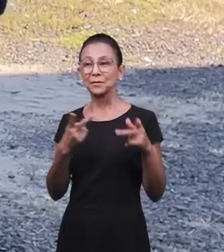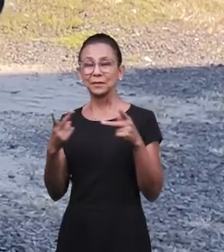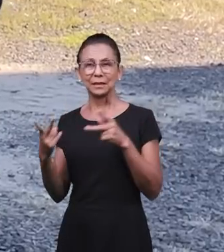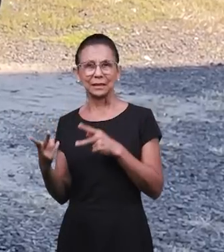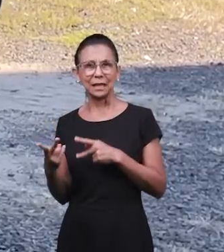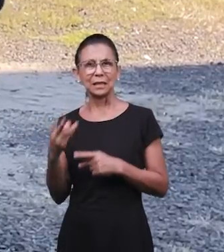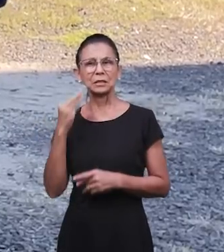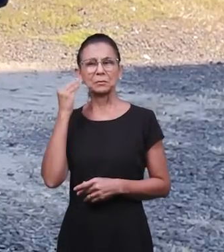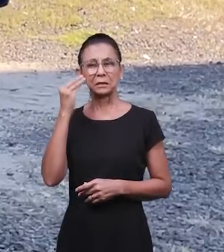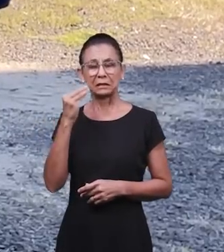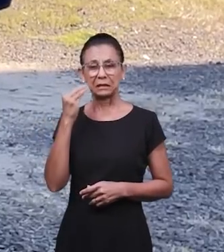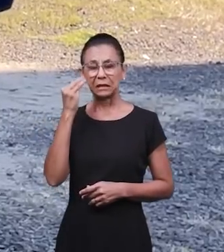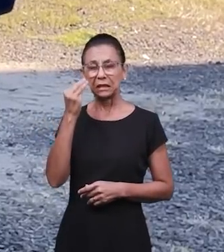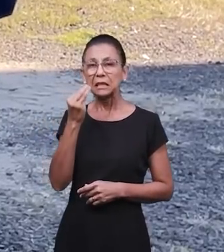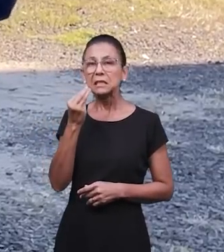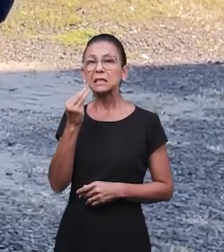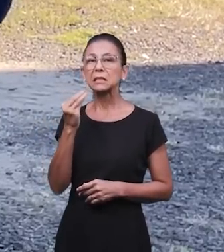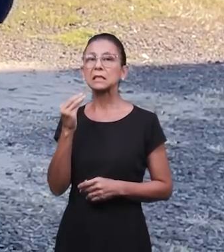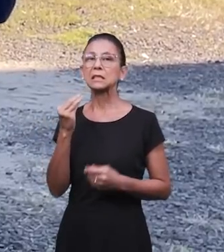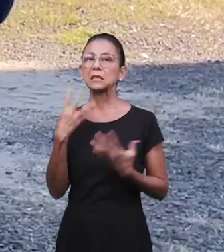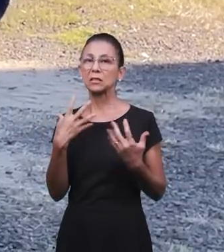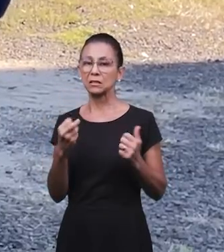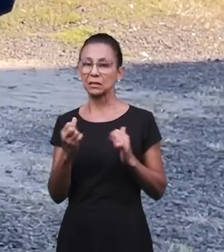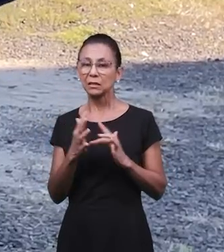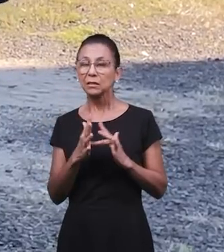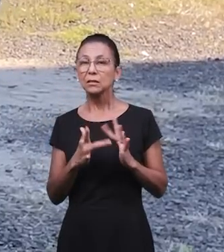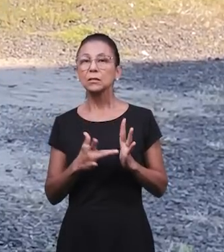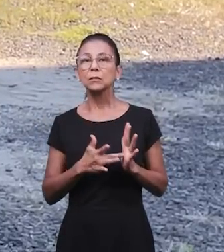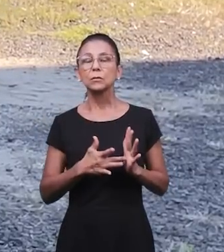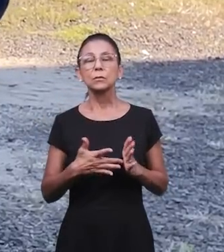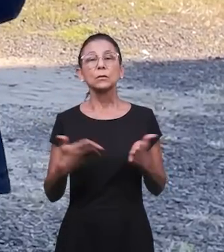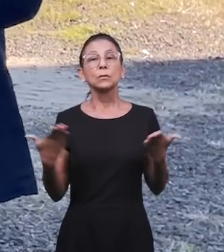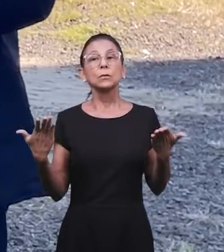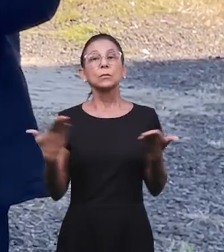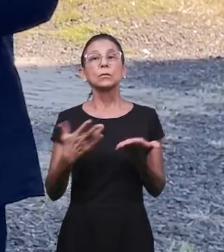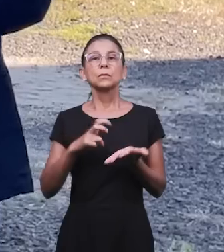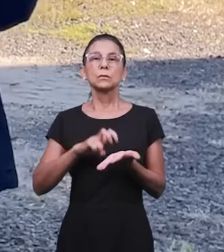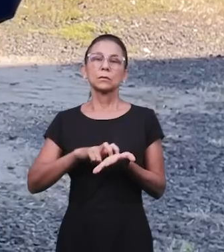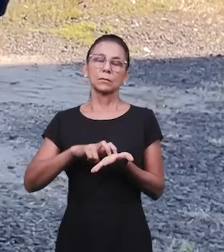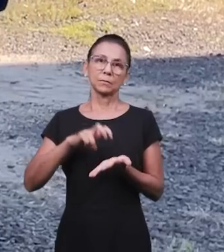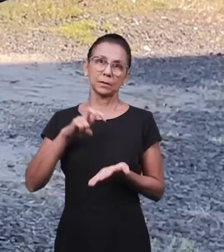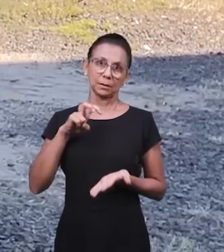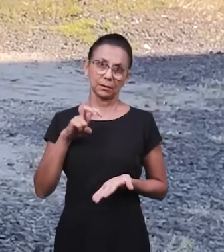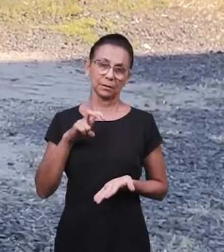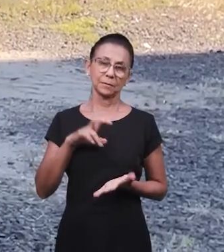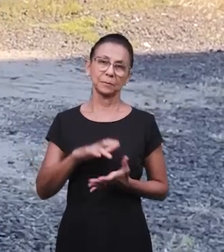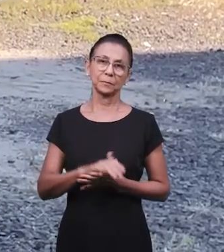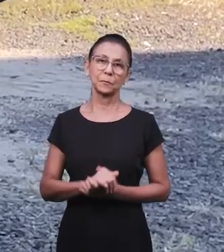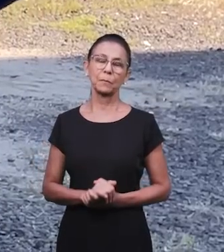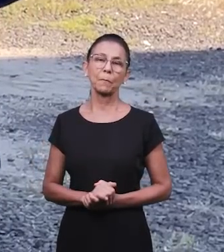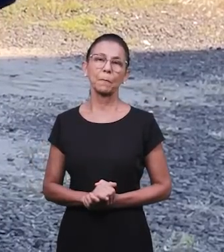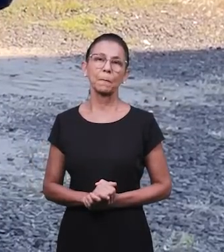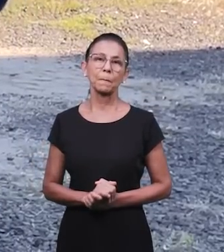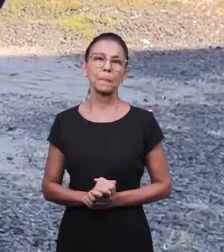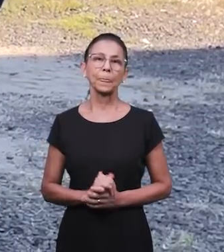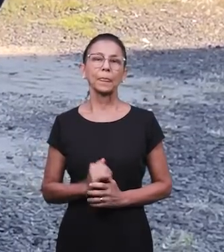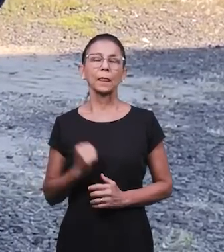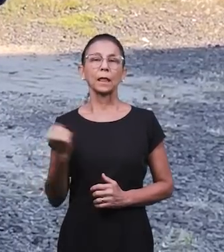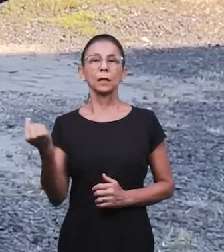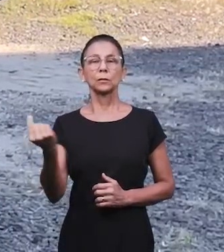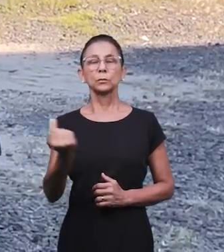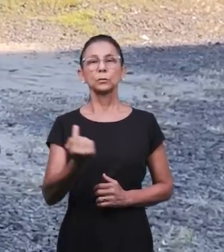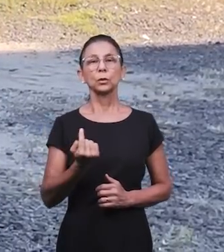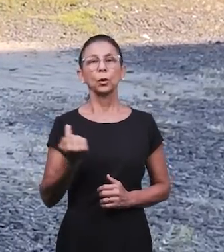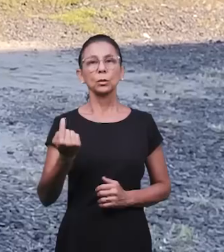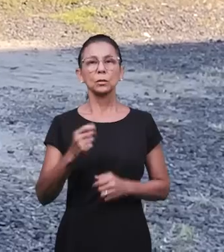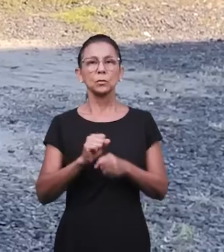de conversão, foi algo extraordinário. Então, hoje pela manhã, domingo, nós estamos aqui no mini seminário,